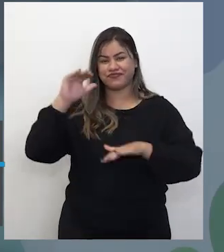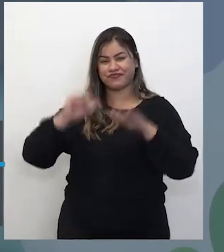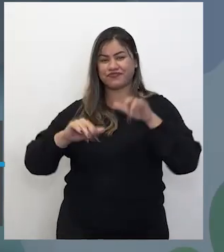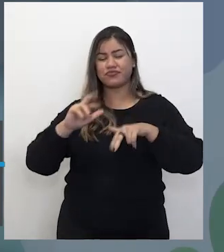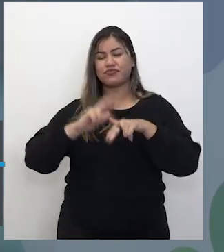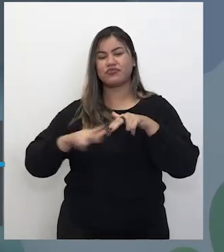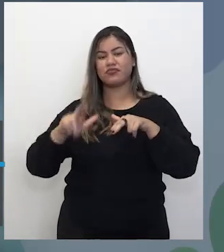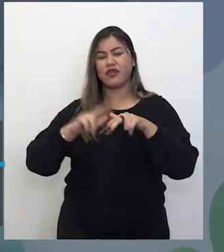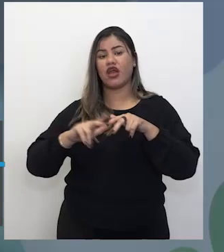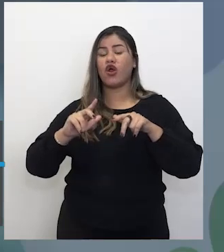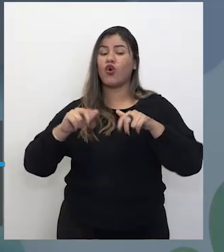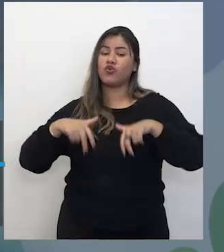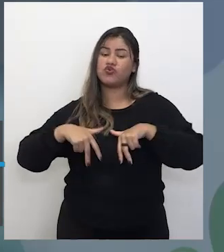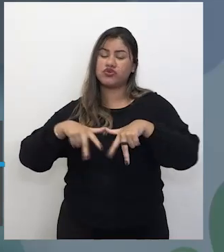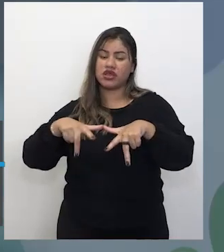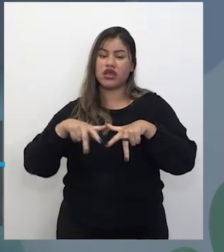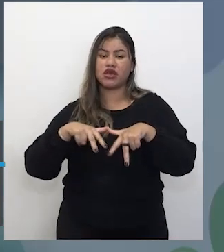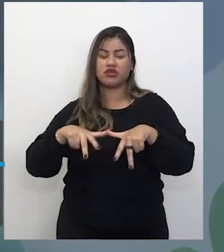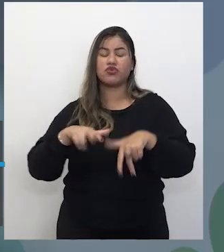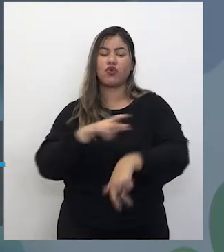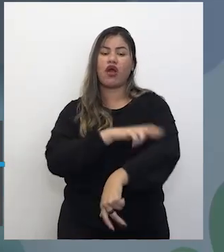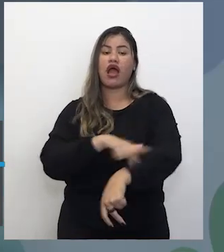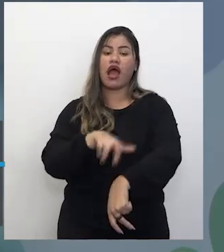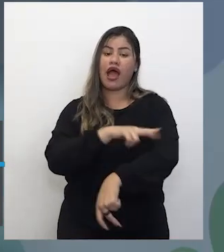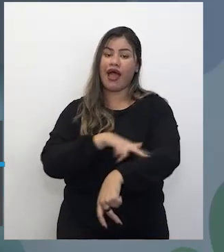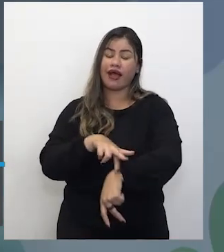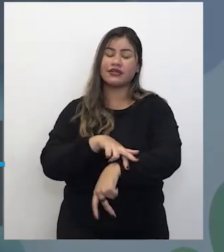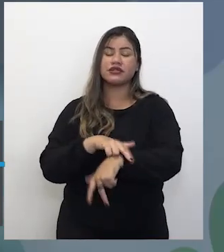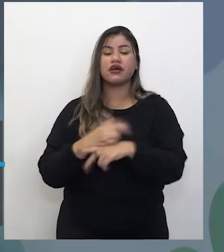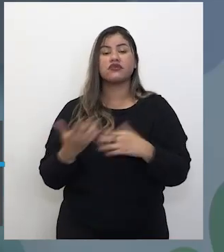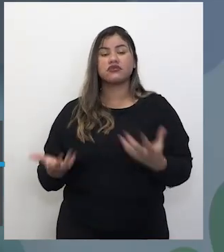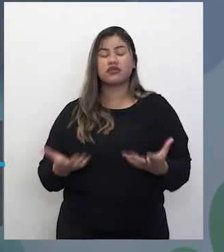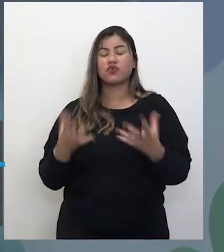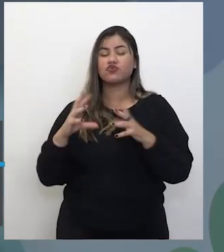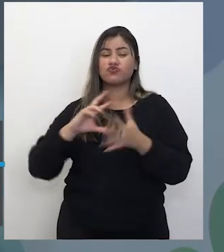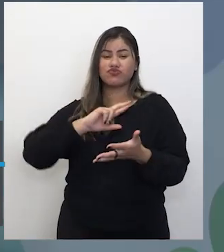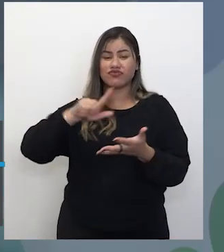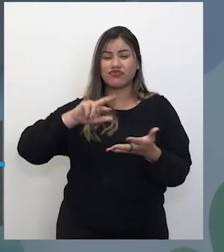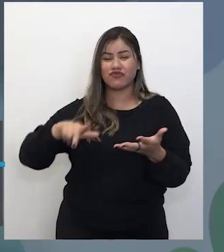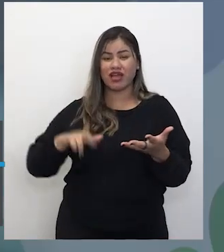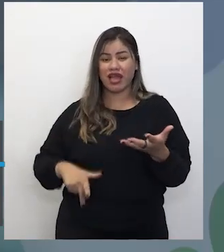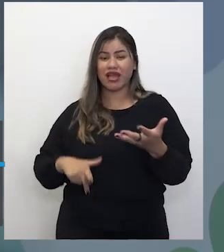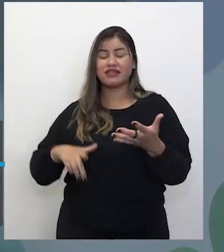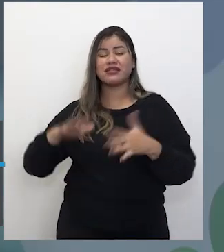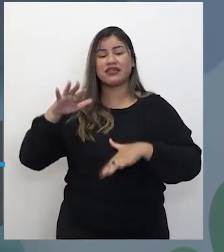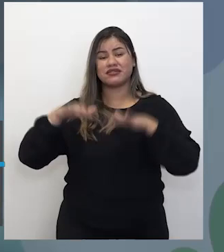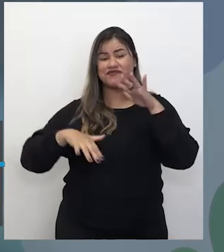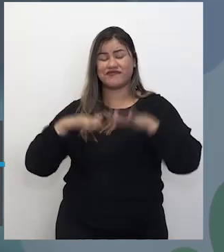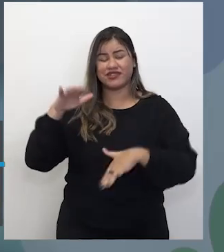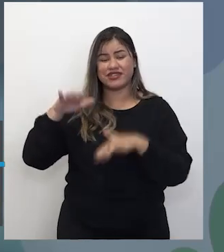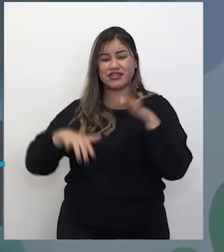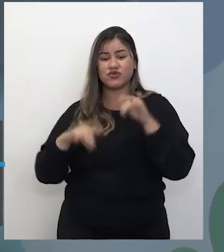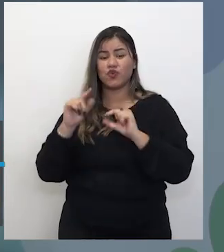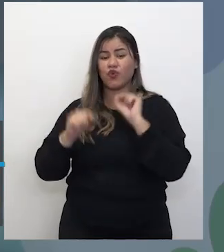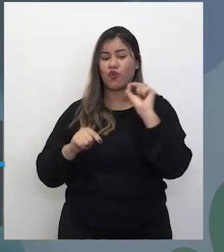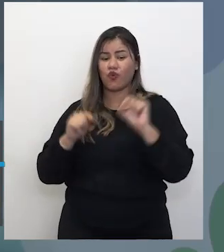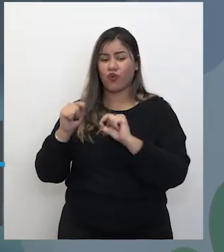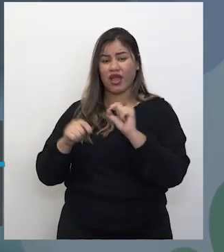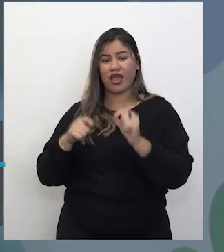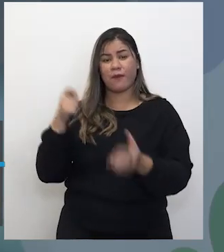gênero, de raça, né? Esses fatores que muitas vezes determinam e